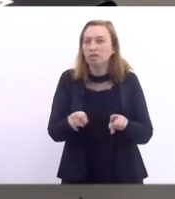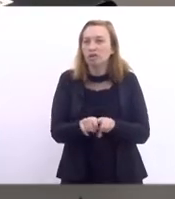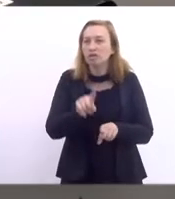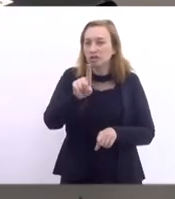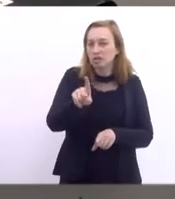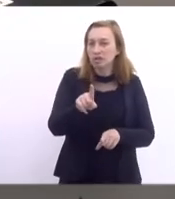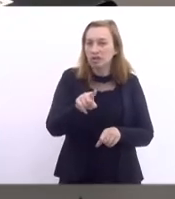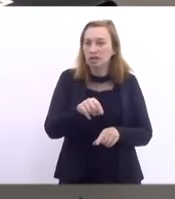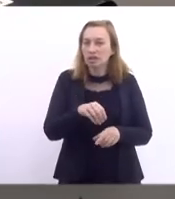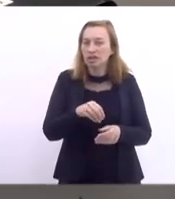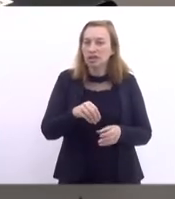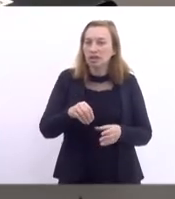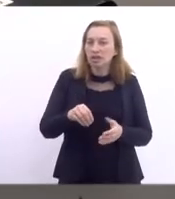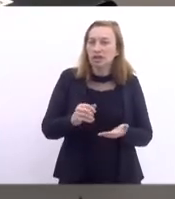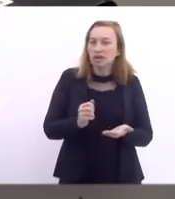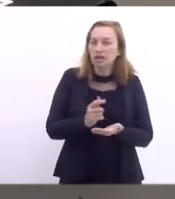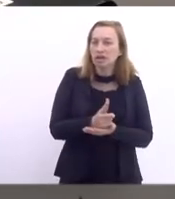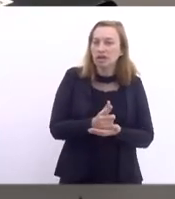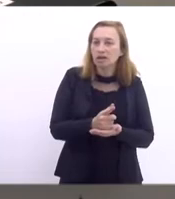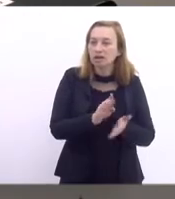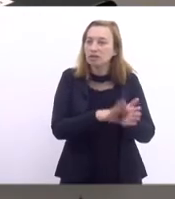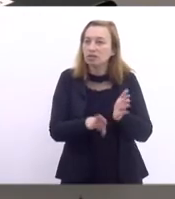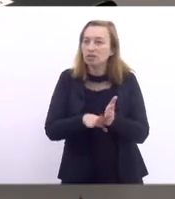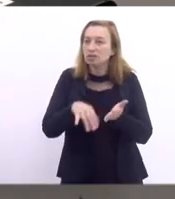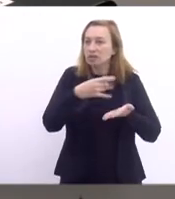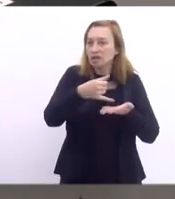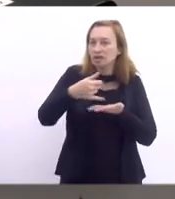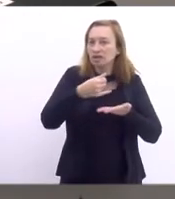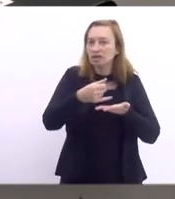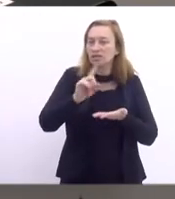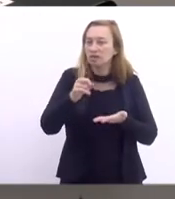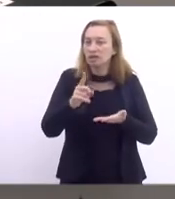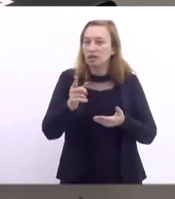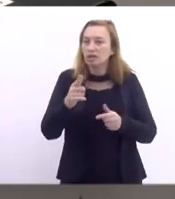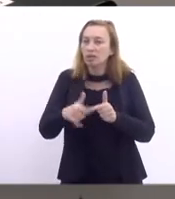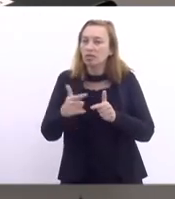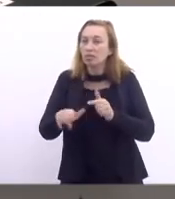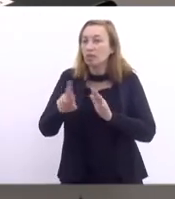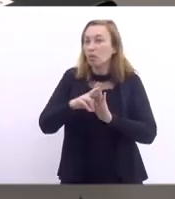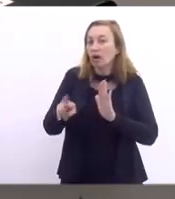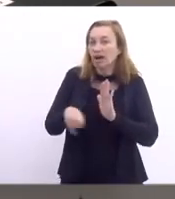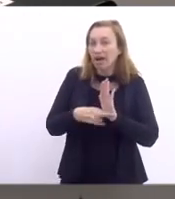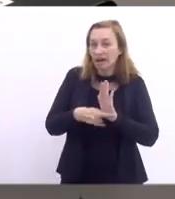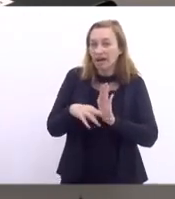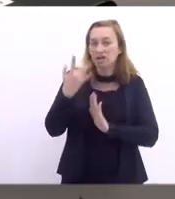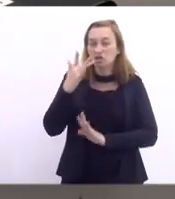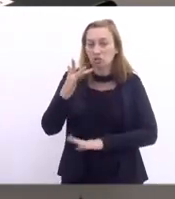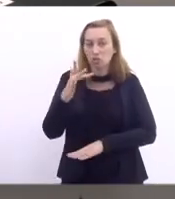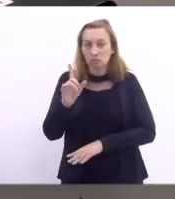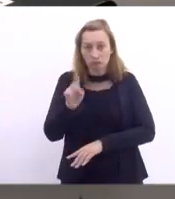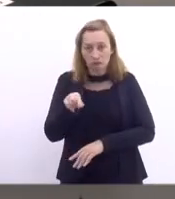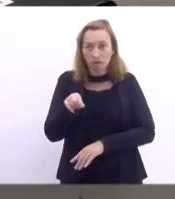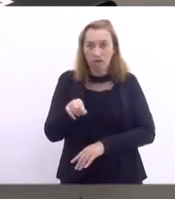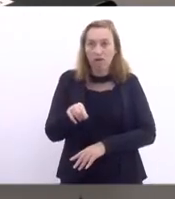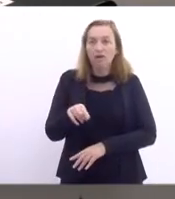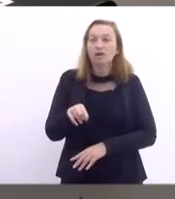e de capital e você não vai ter problema é que é